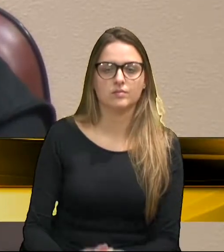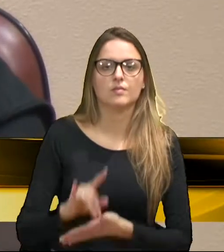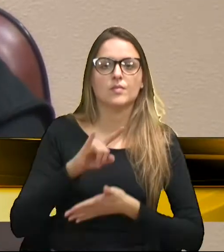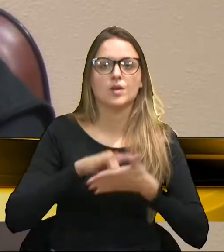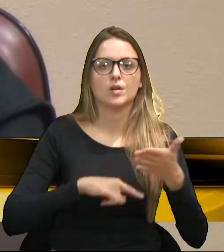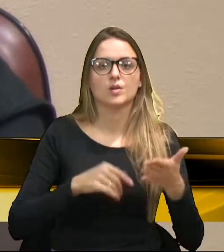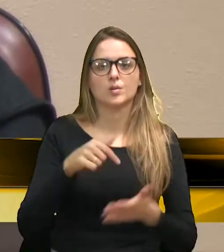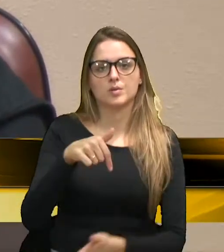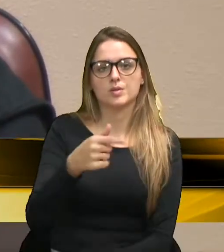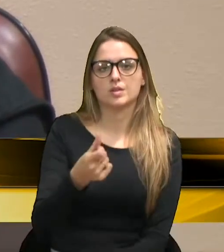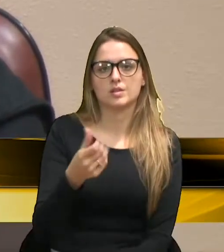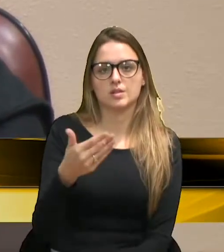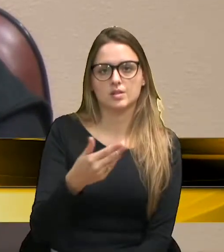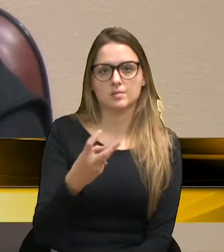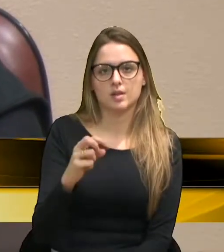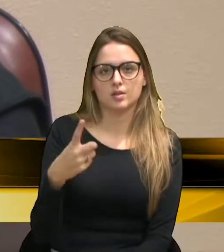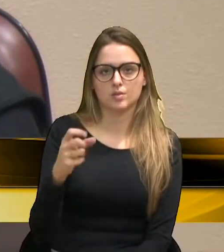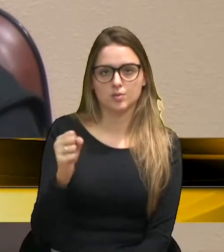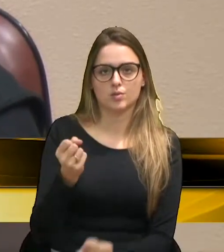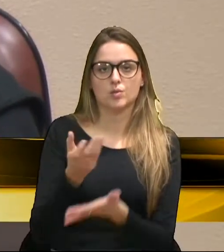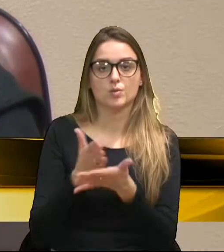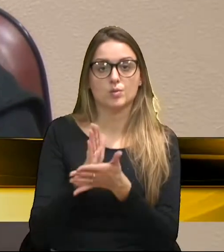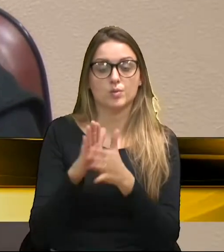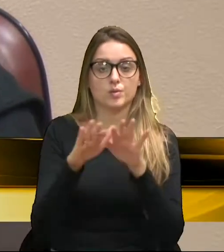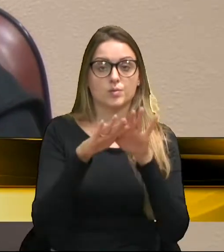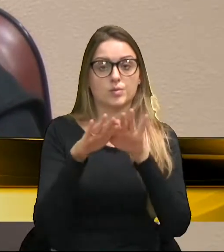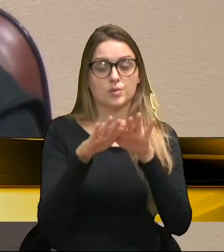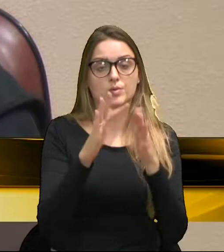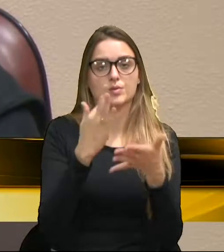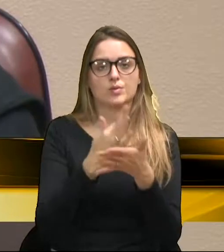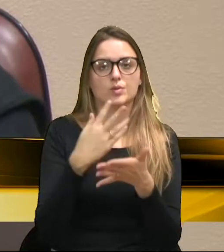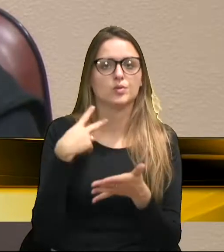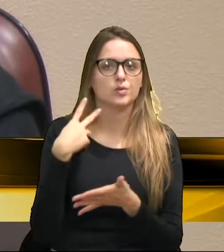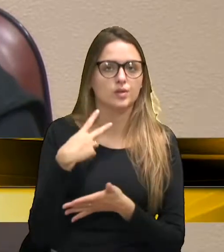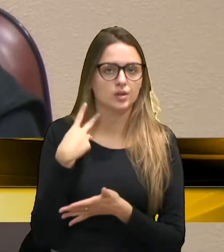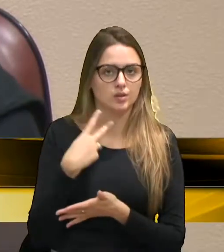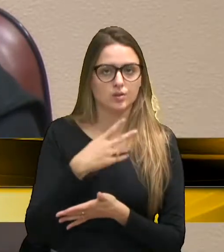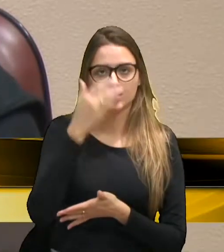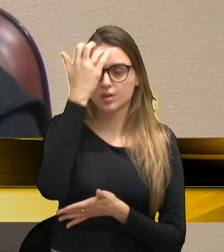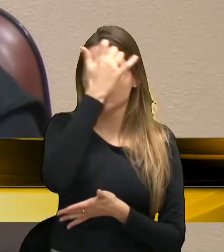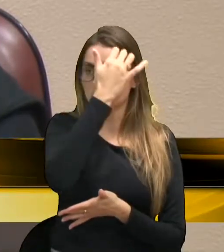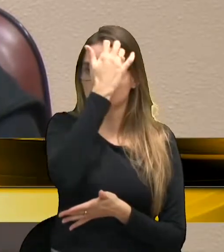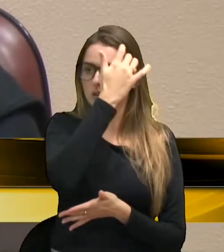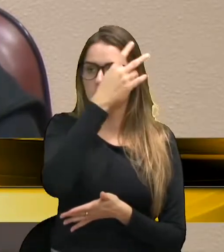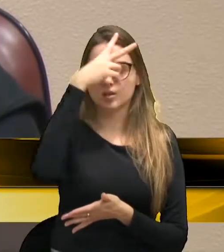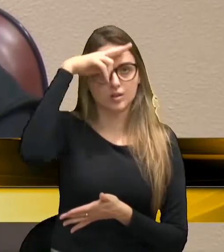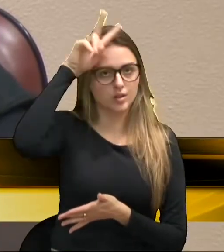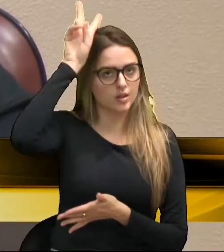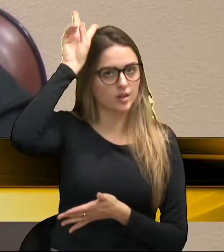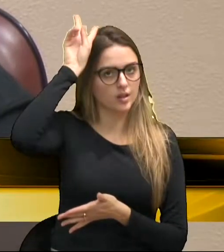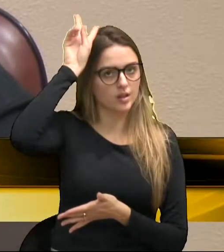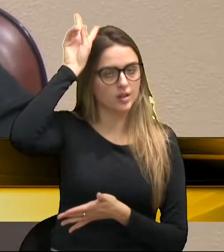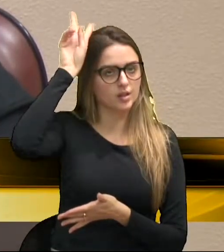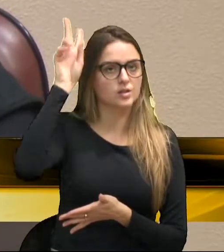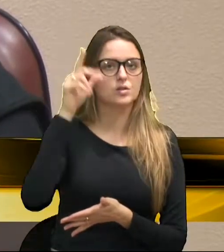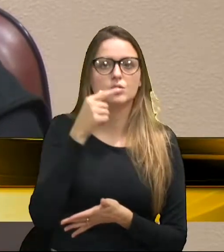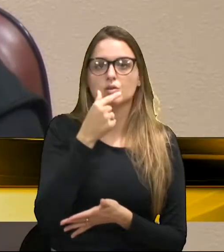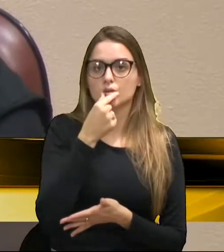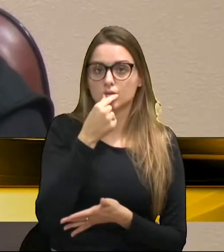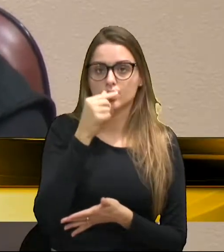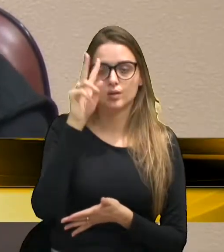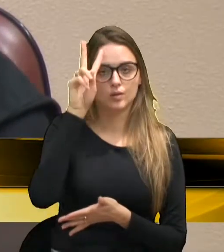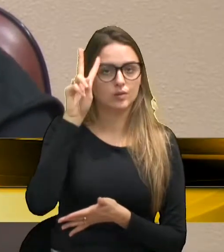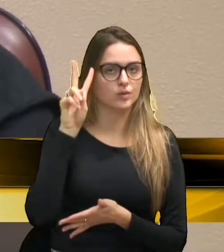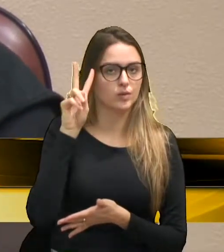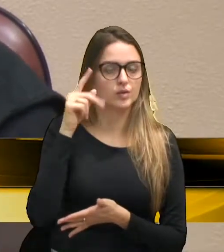Requerimento número 76/2018, aprovado por unanimidade com a ausência dos vereadores Adiló de Domênico, Edson da Rosa, Rodrigo Beltrão, Velocino